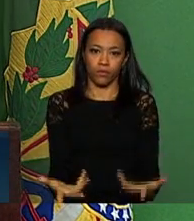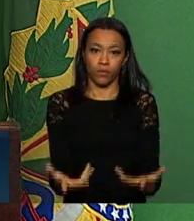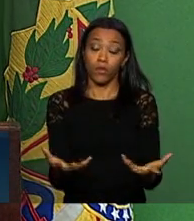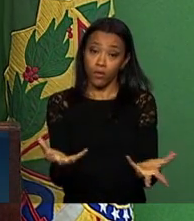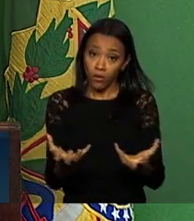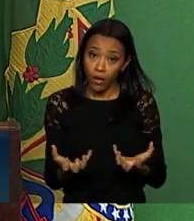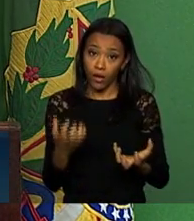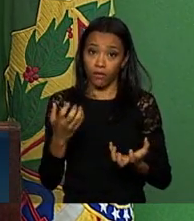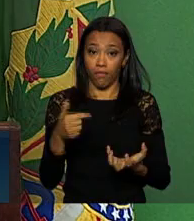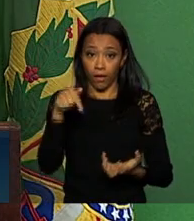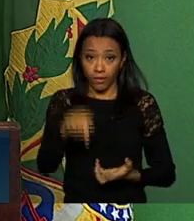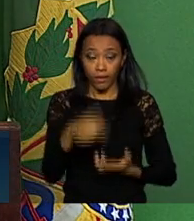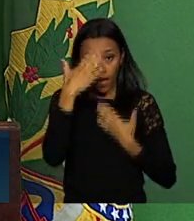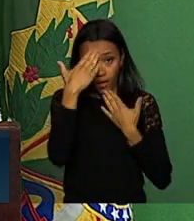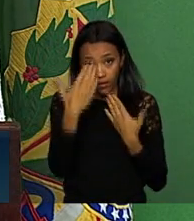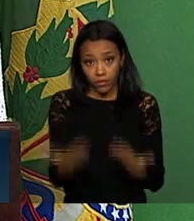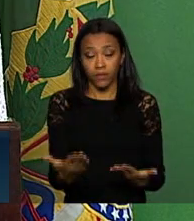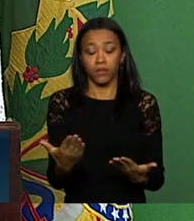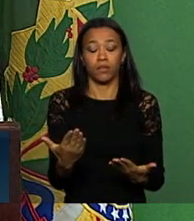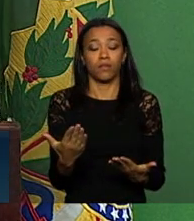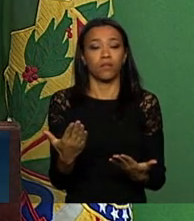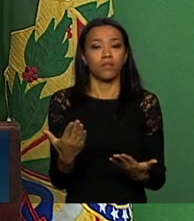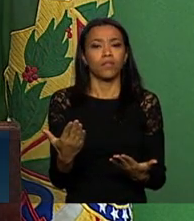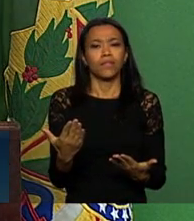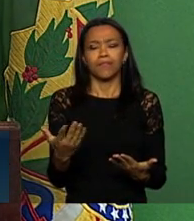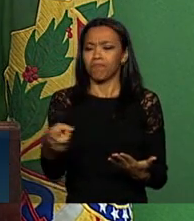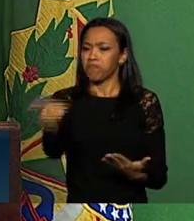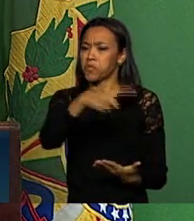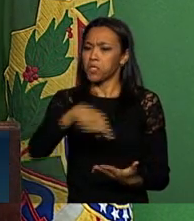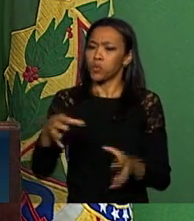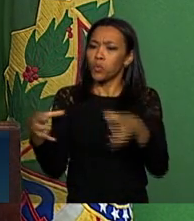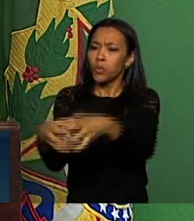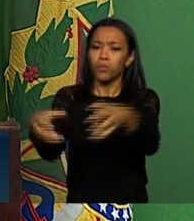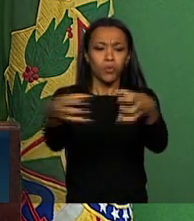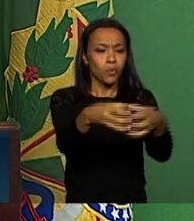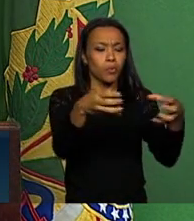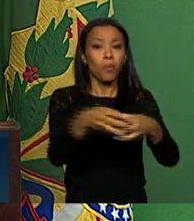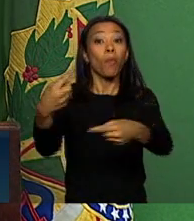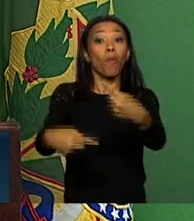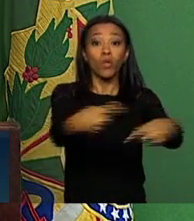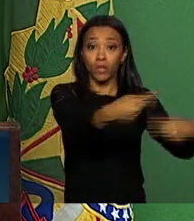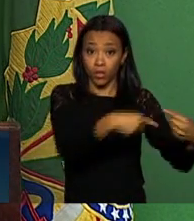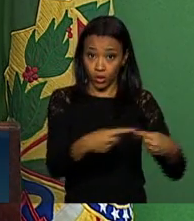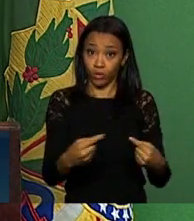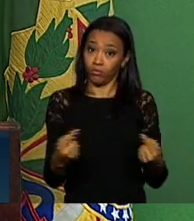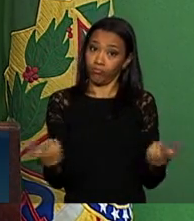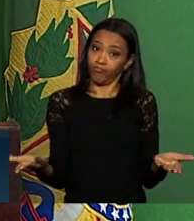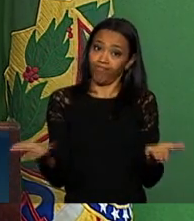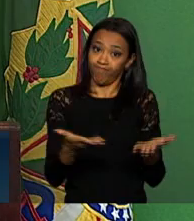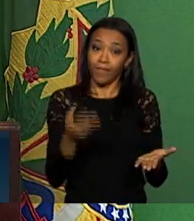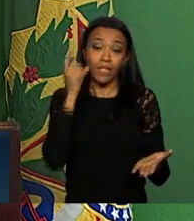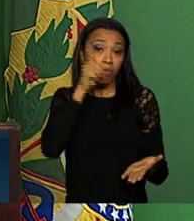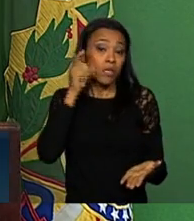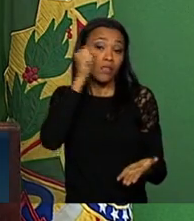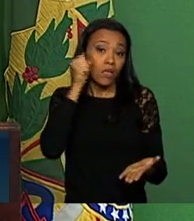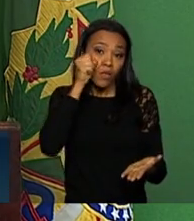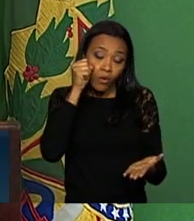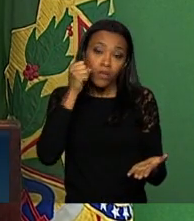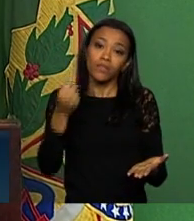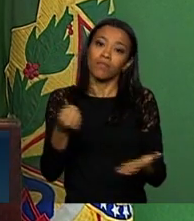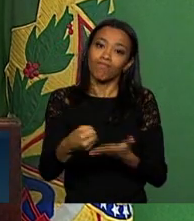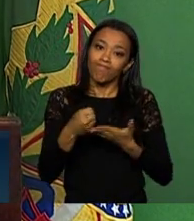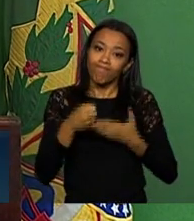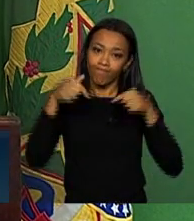aqui a disposição dos partidos e dos parlamentares nessa direção e quero